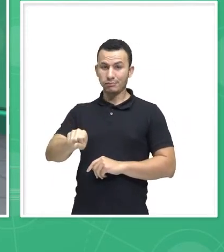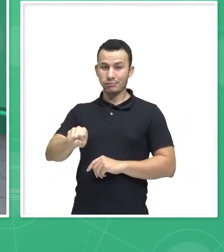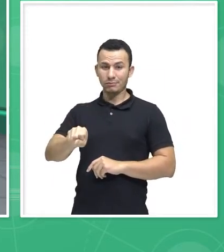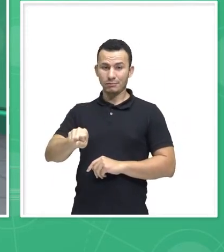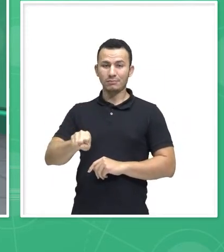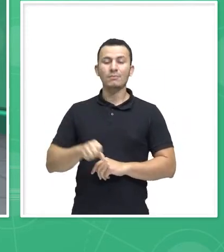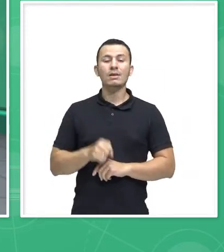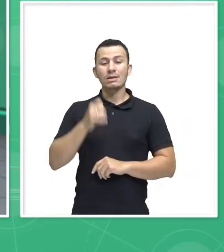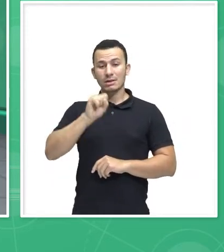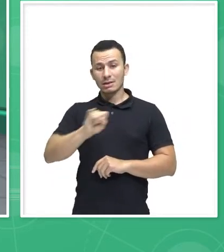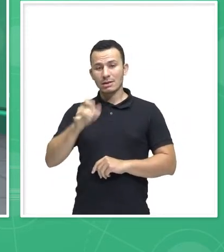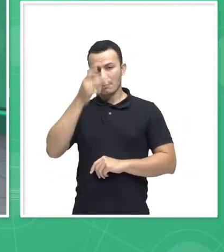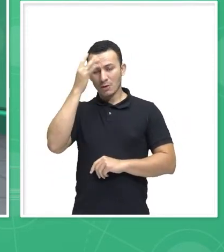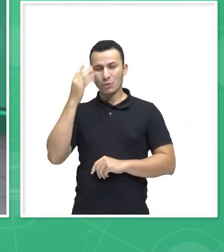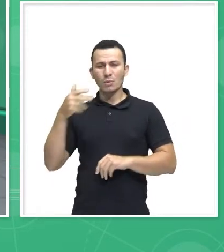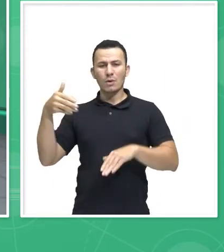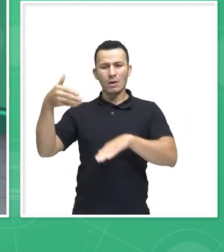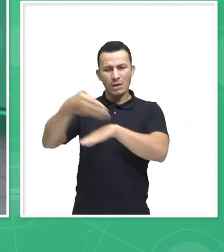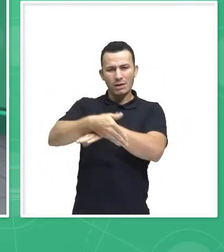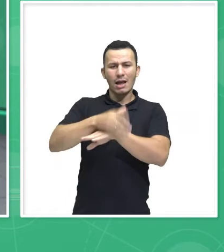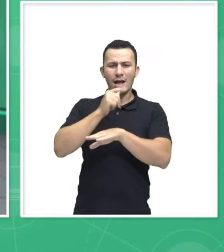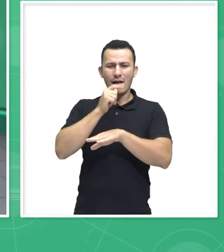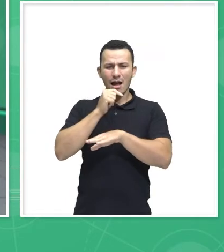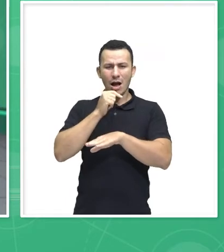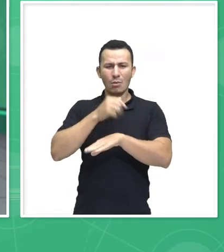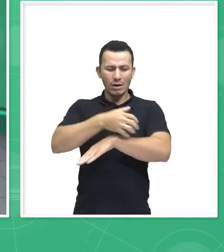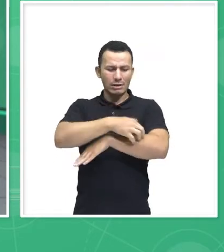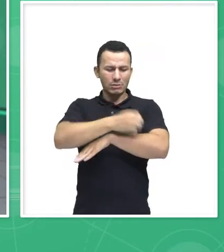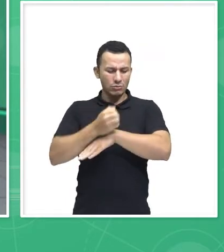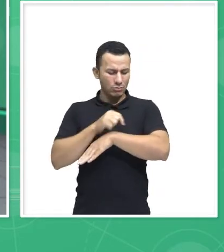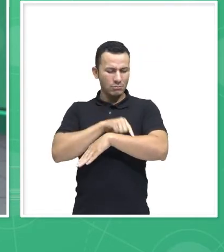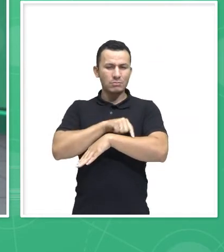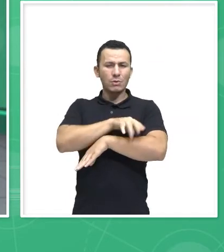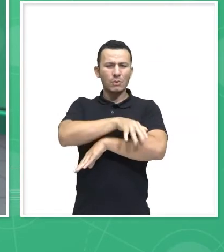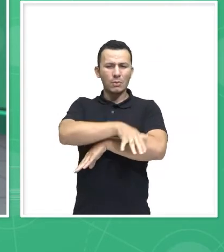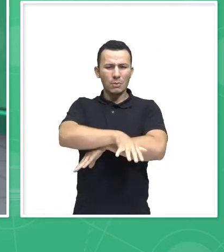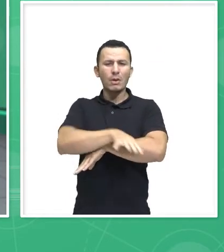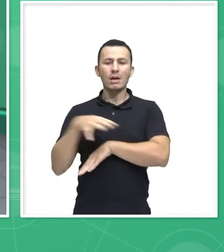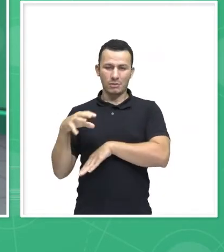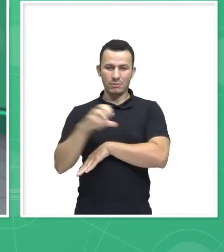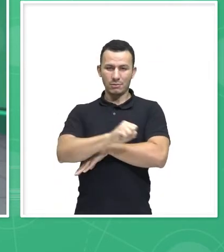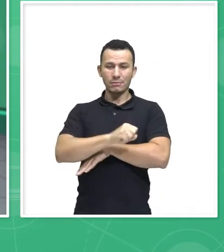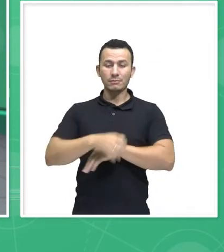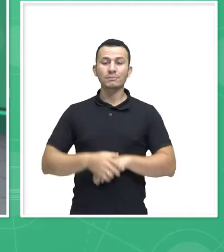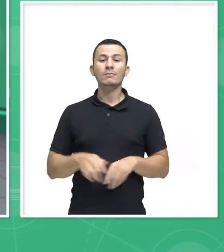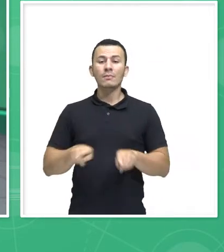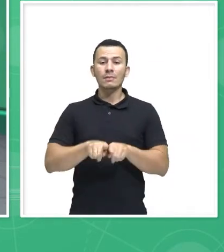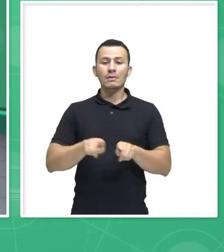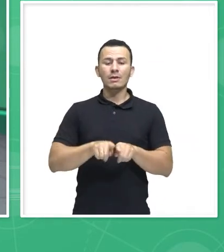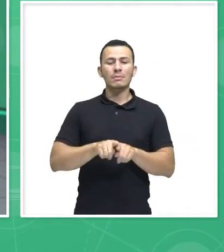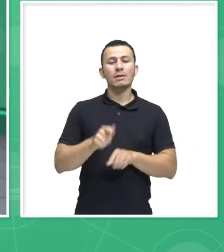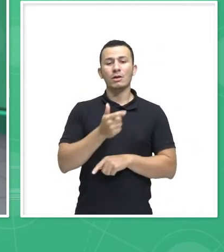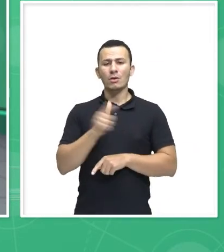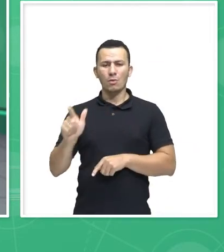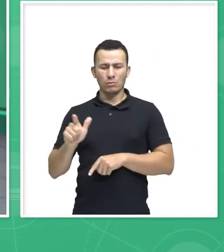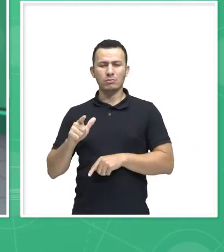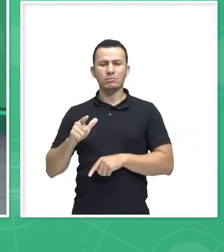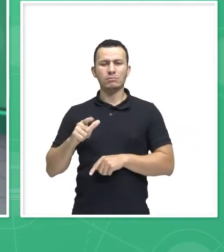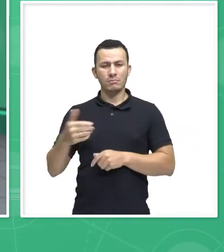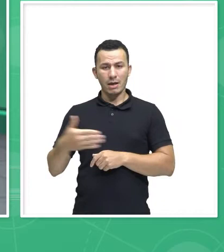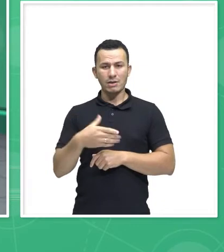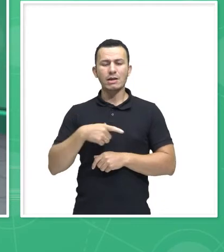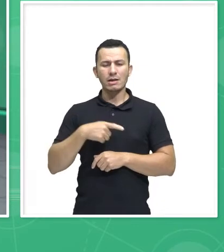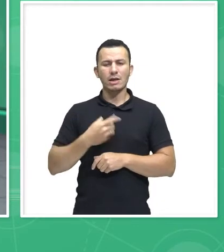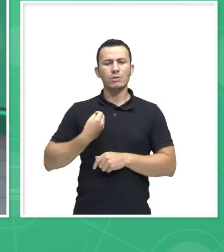água com uma ferida aberta por exemplo E aí nós falamos então dos peixes ósseos né que são os osteíctes aí eles estão